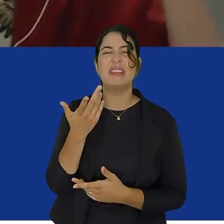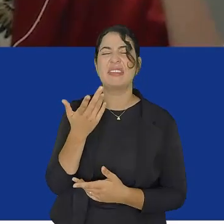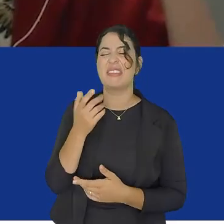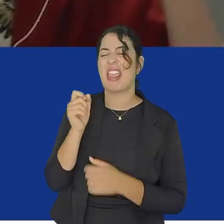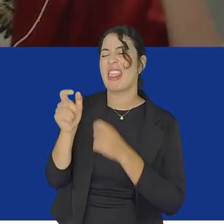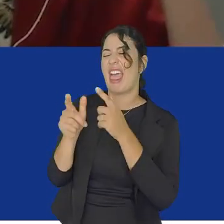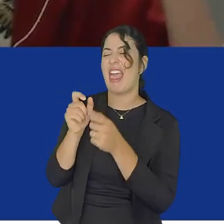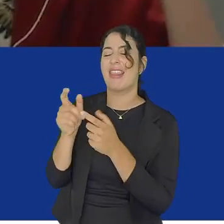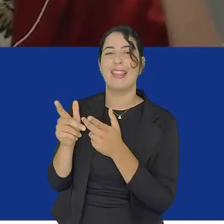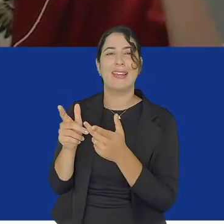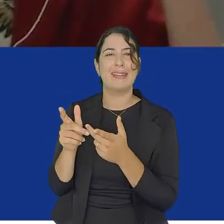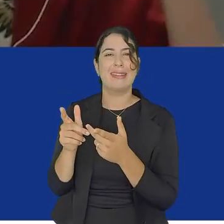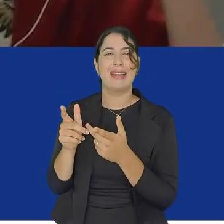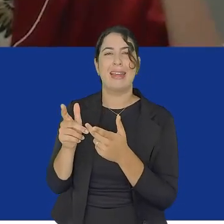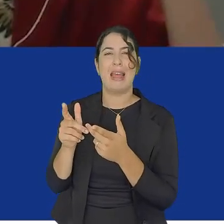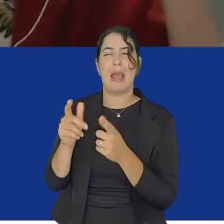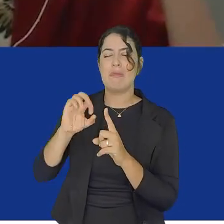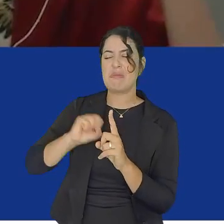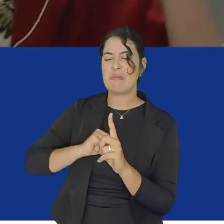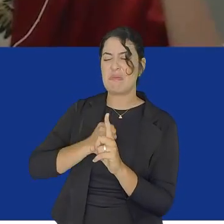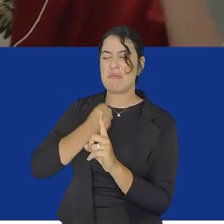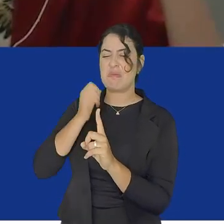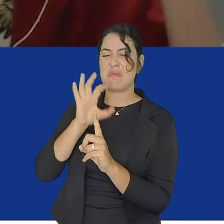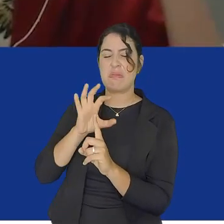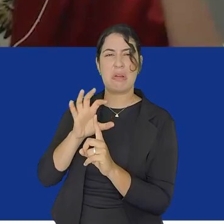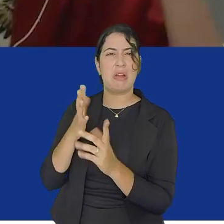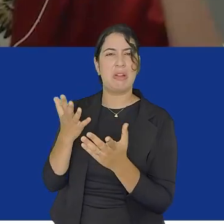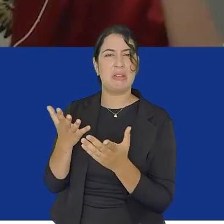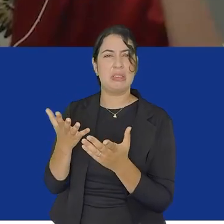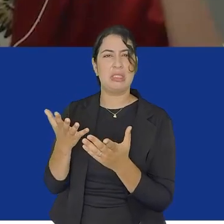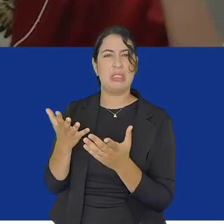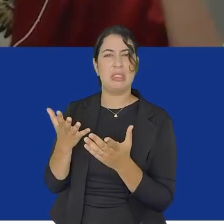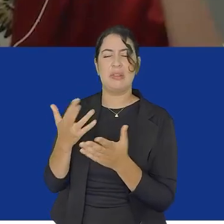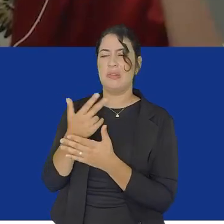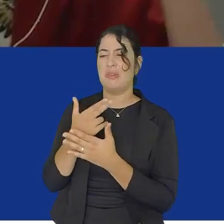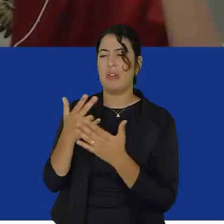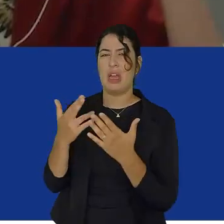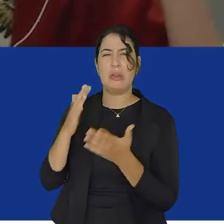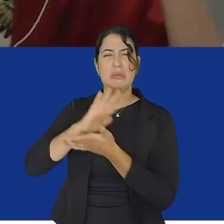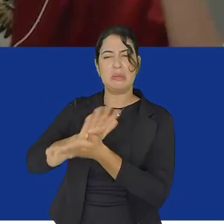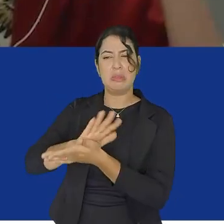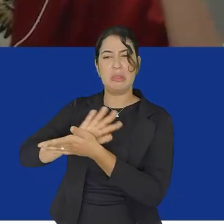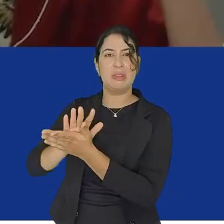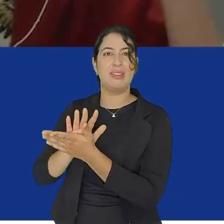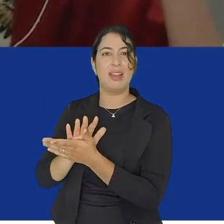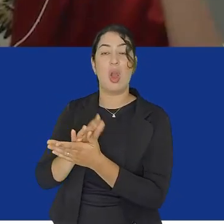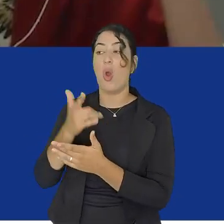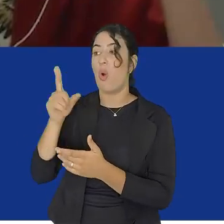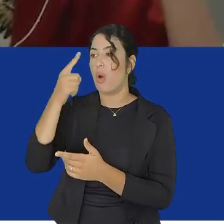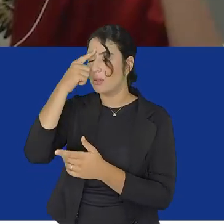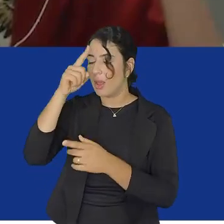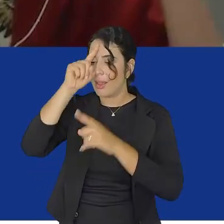sexistas, piadas misóginas, discriminação, não é mais tolerado roubar a ideia do